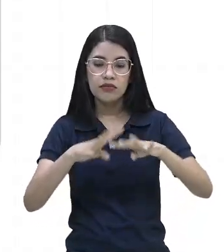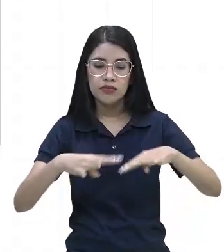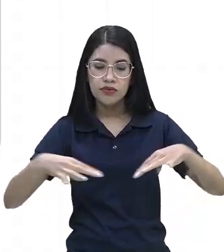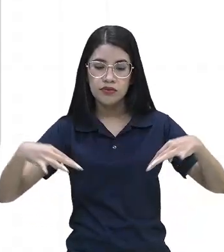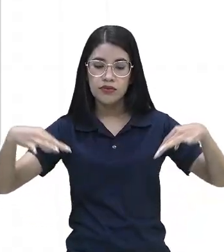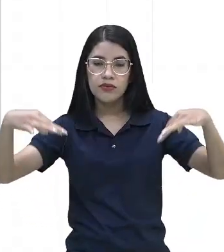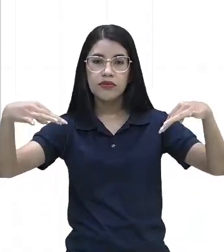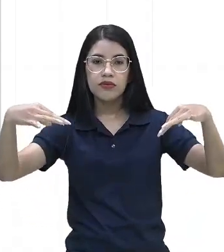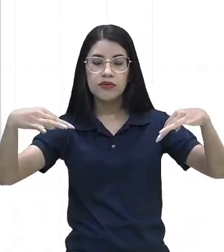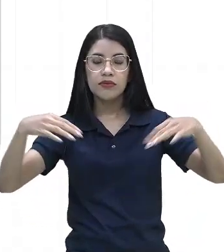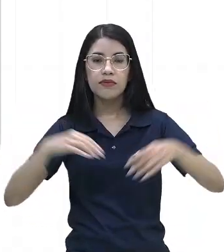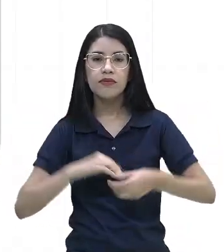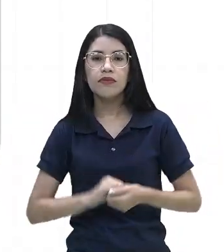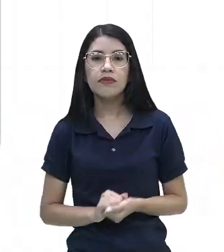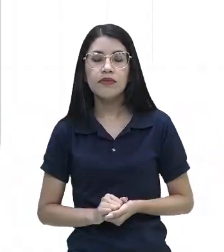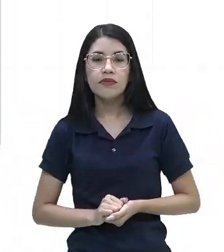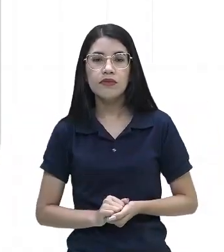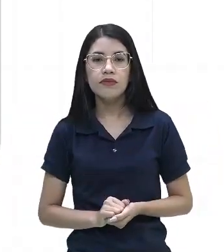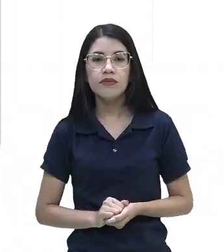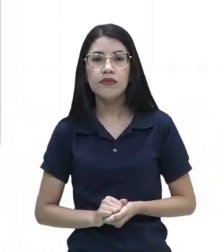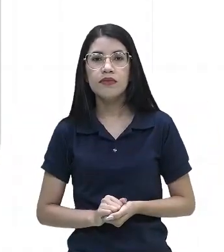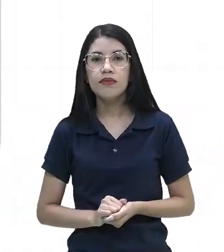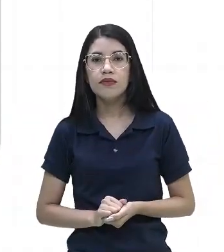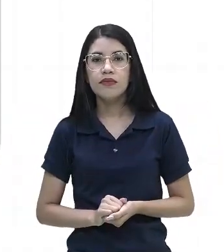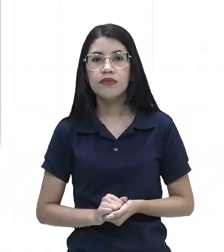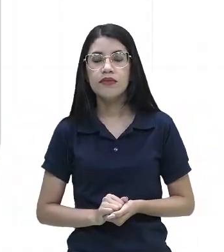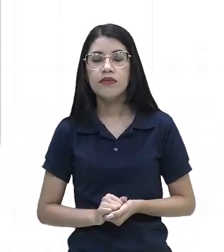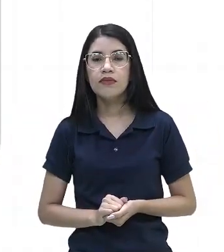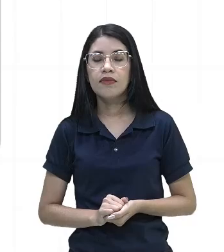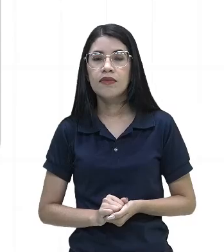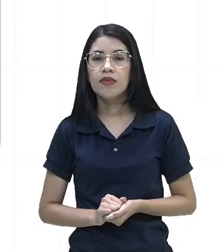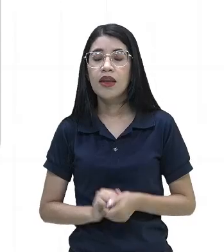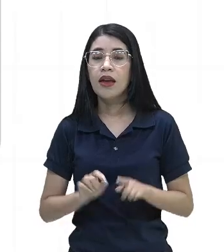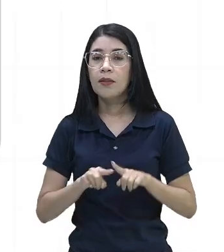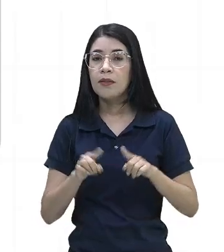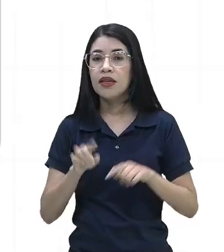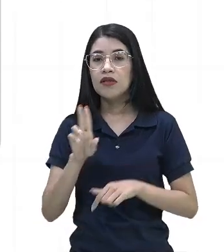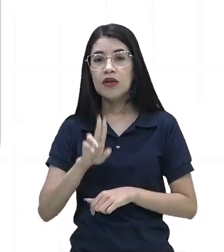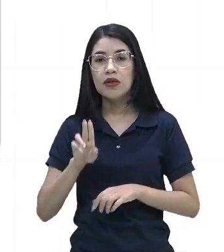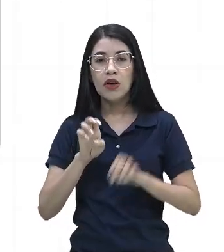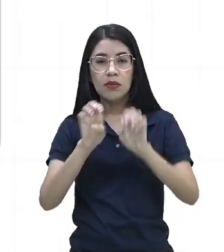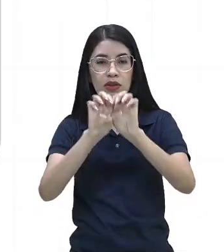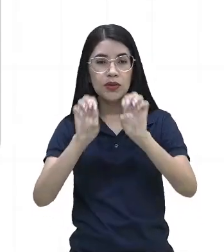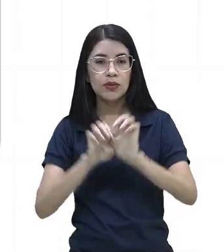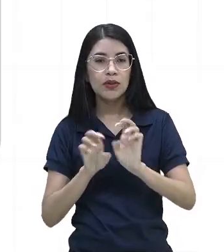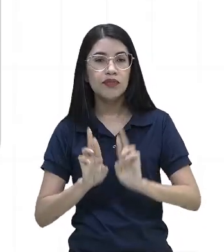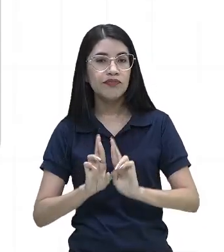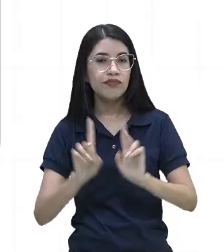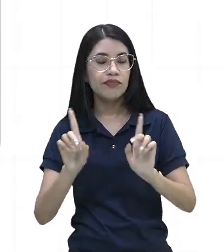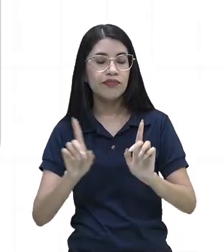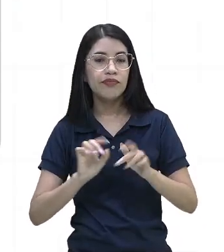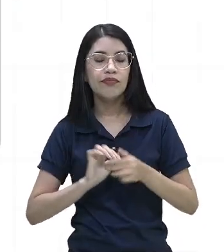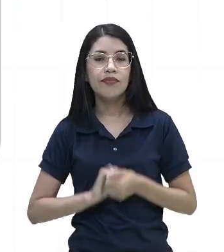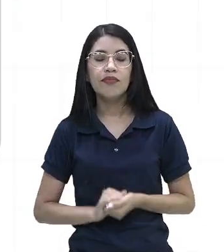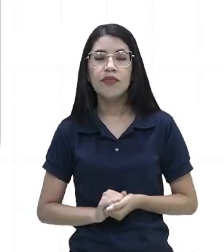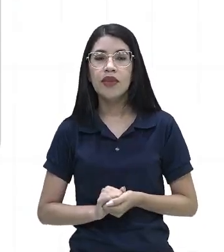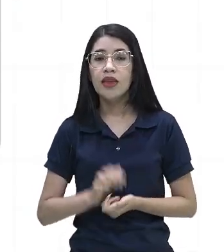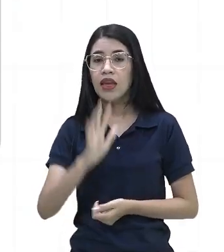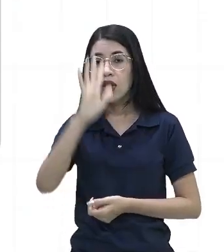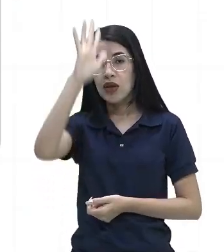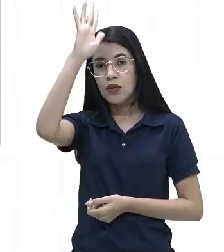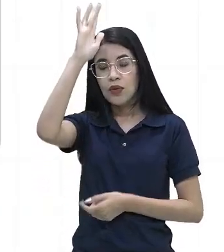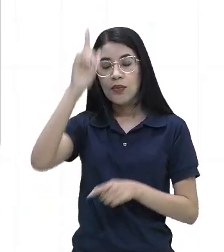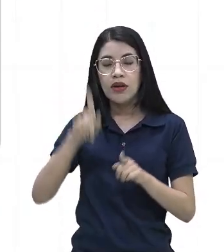nessa visão de cima, mas ele vai usar uma outra forma. E em Roma, ele já vem com